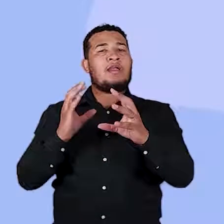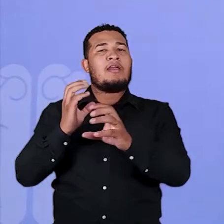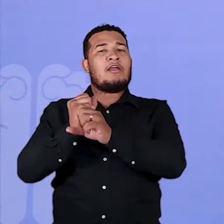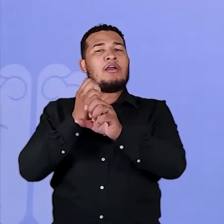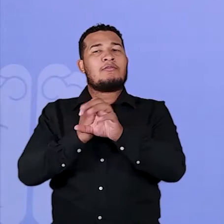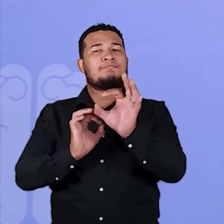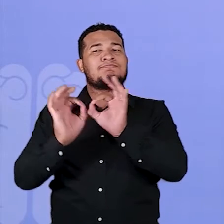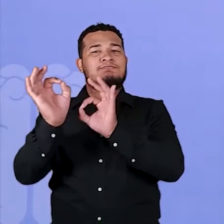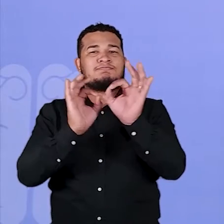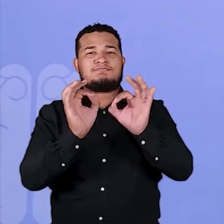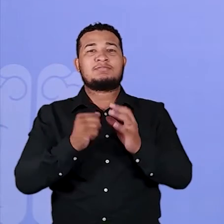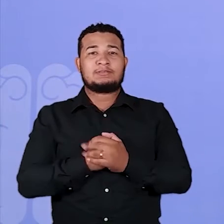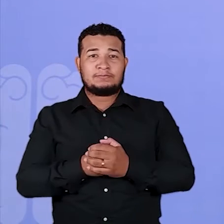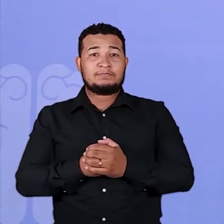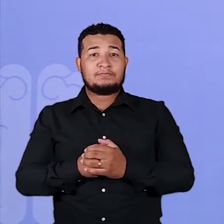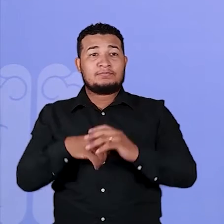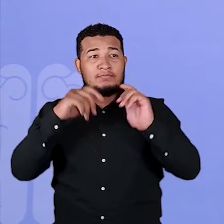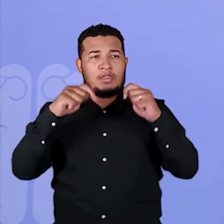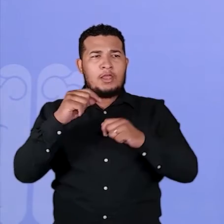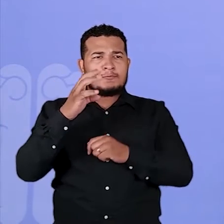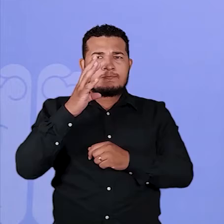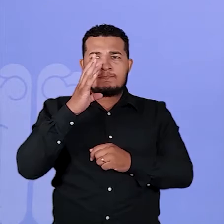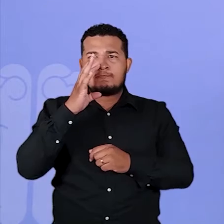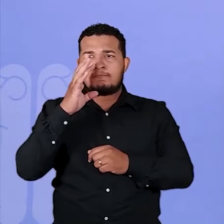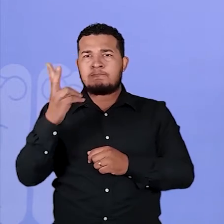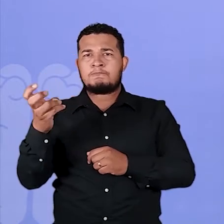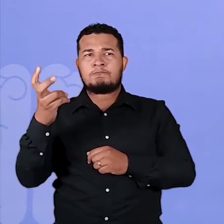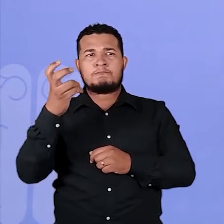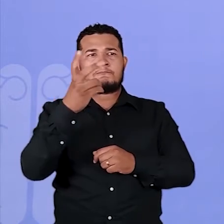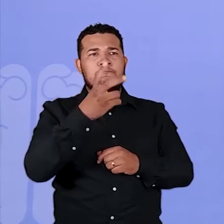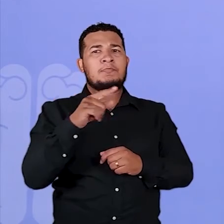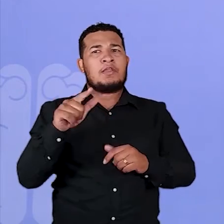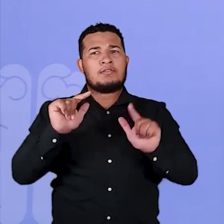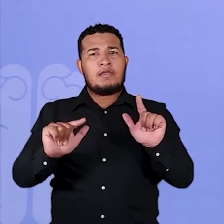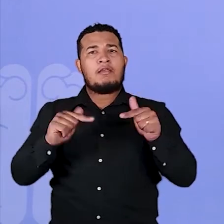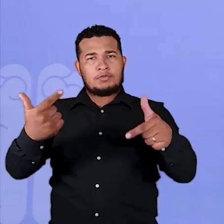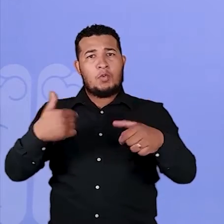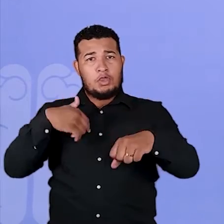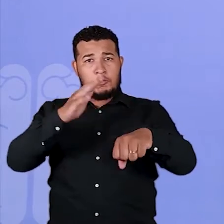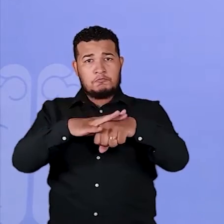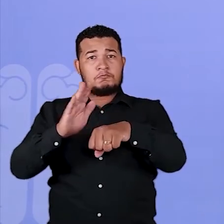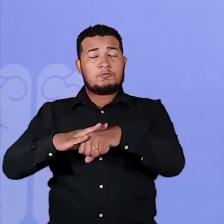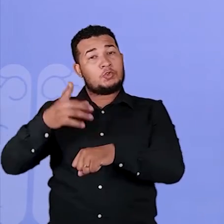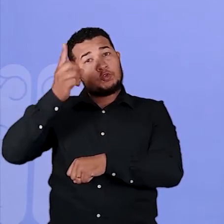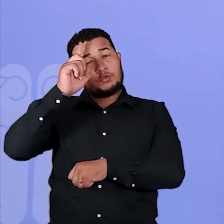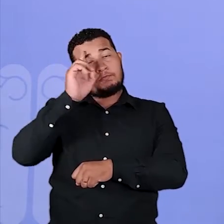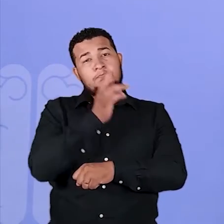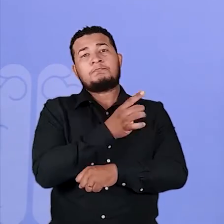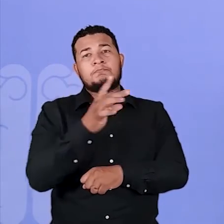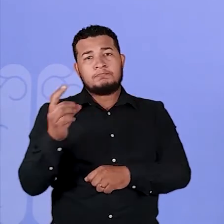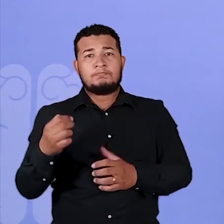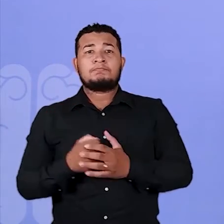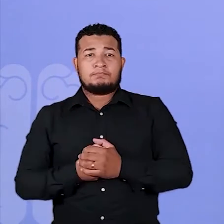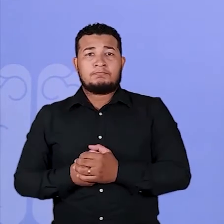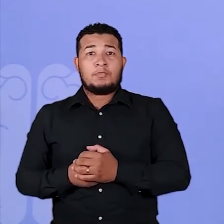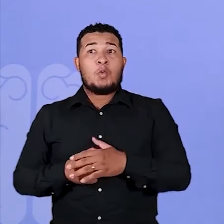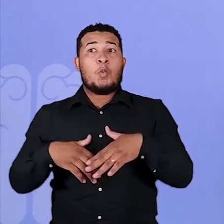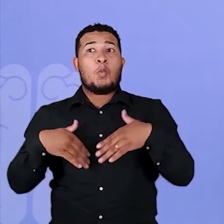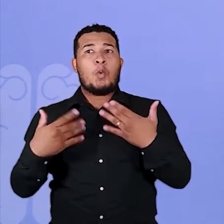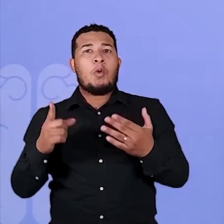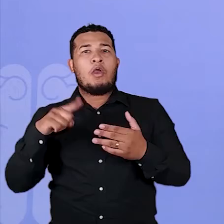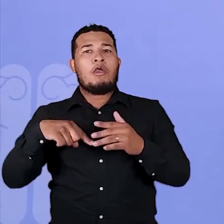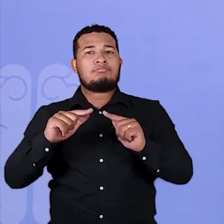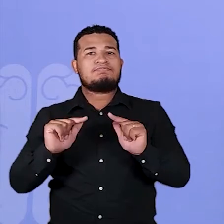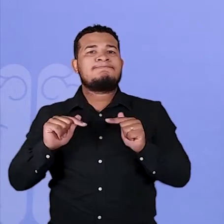calculada. Então eu posso observar nas ações que eu executo no dia a dia quais